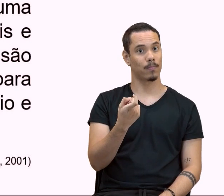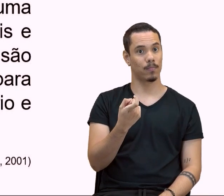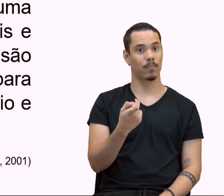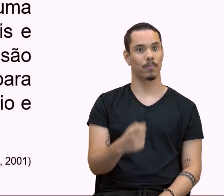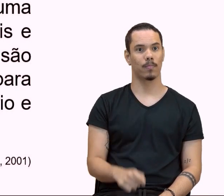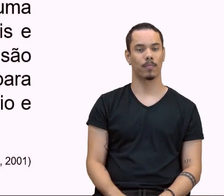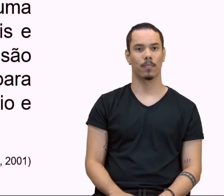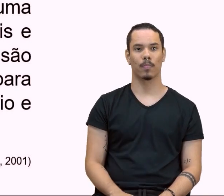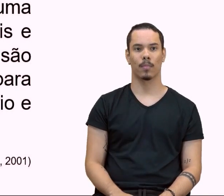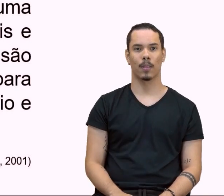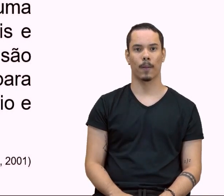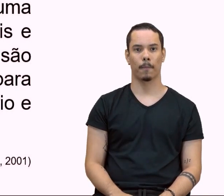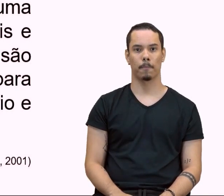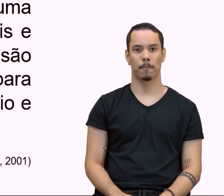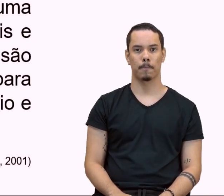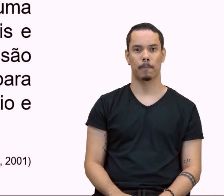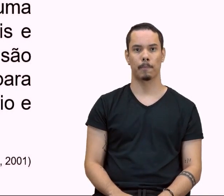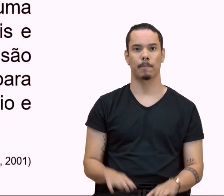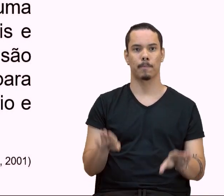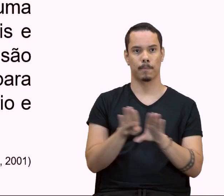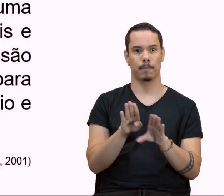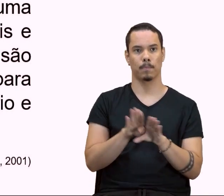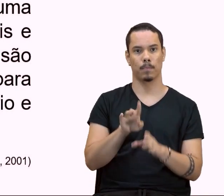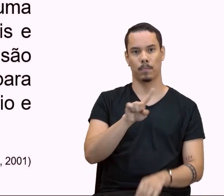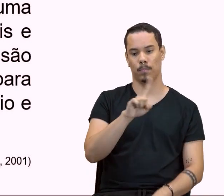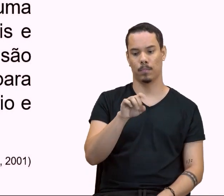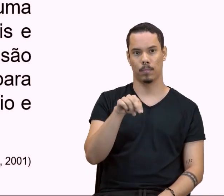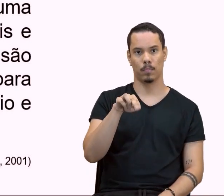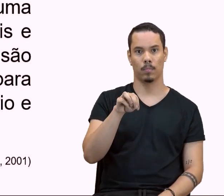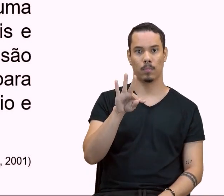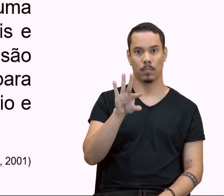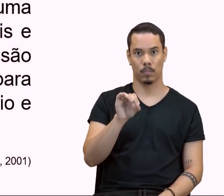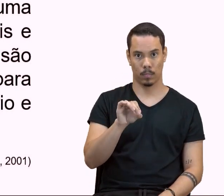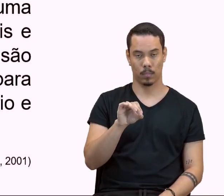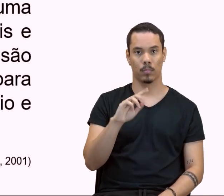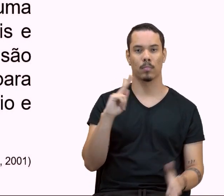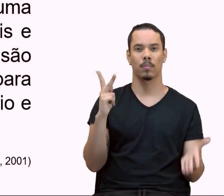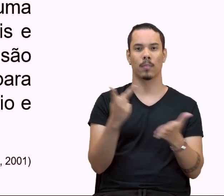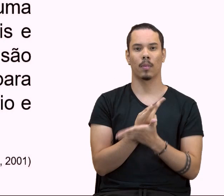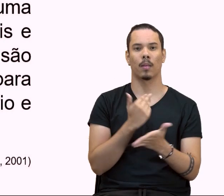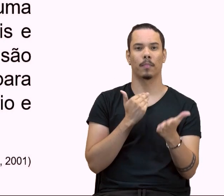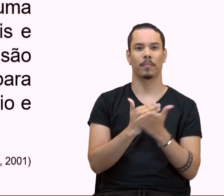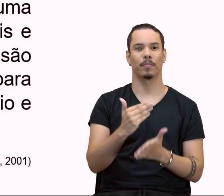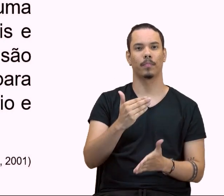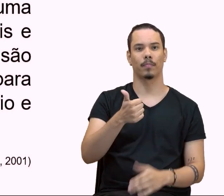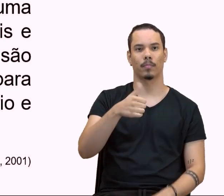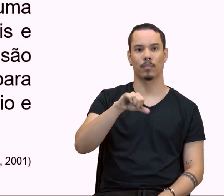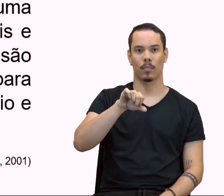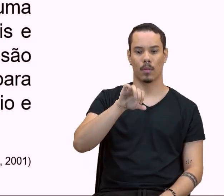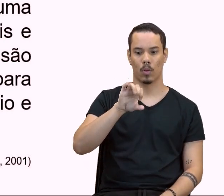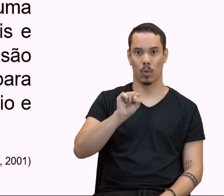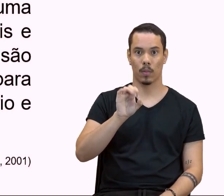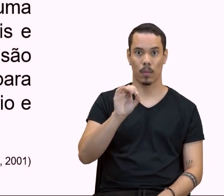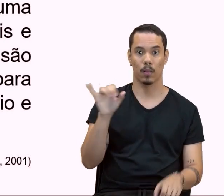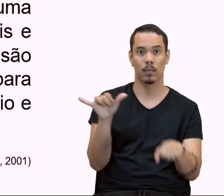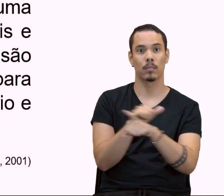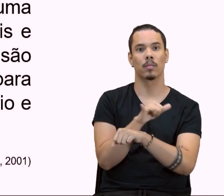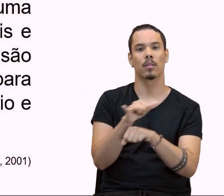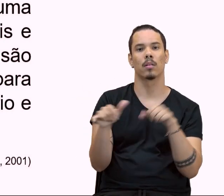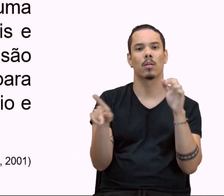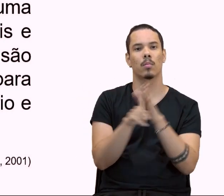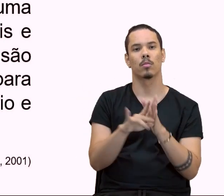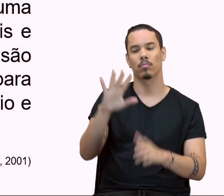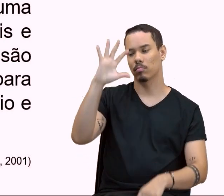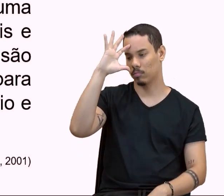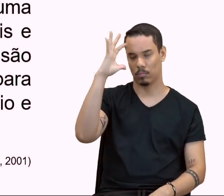bem. O zoneamento socioeconômico e ecológico surgiu em Rondônia em 80 como uma estratégia para reverter os